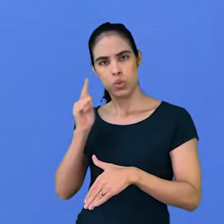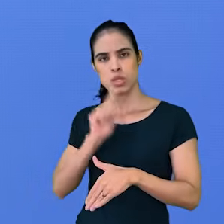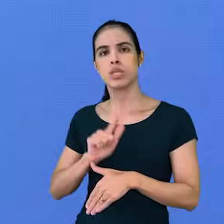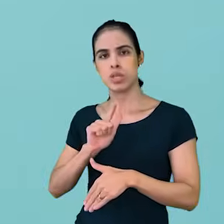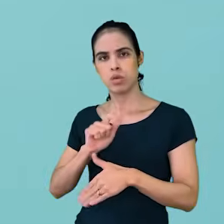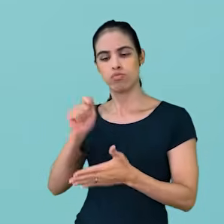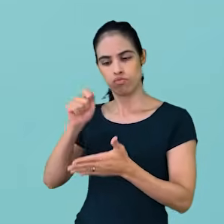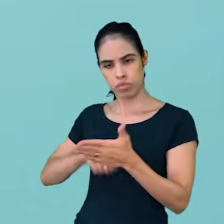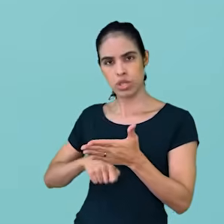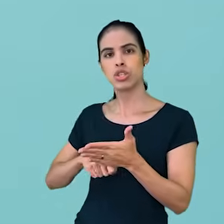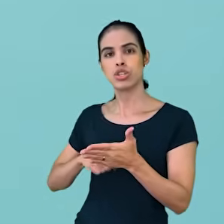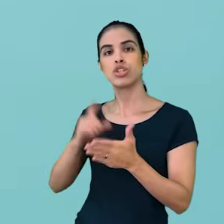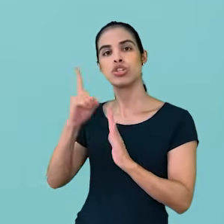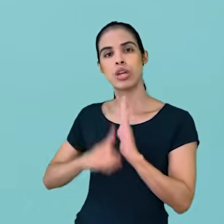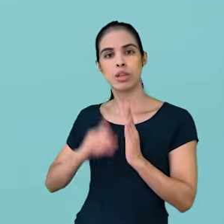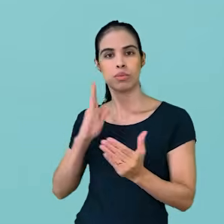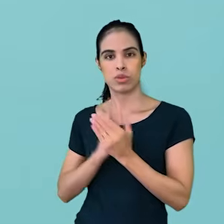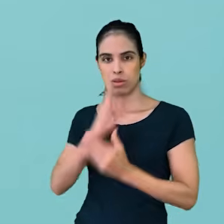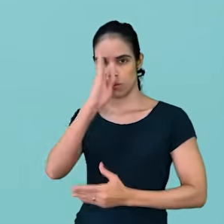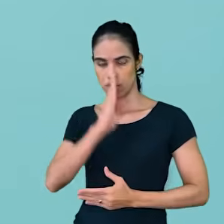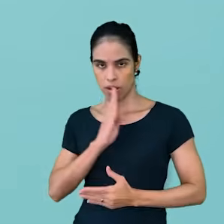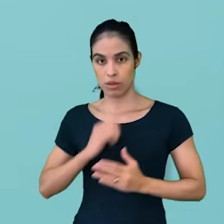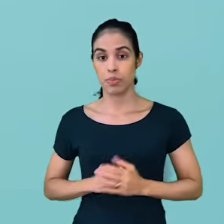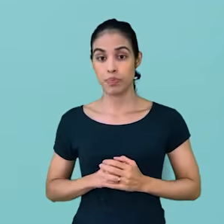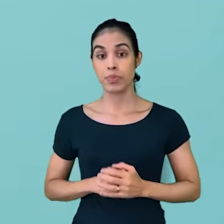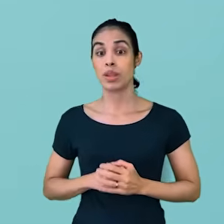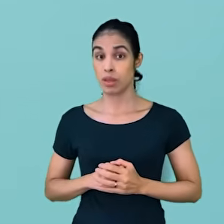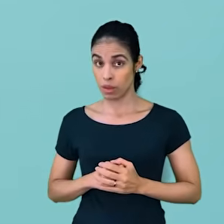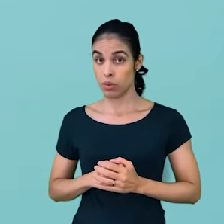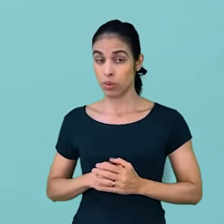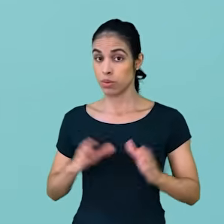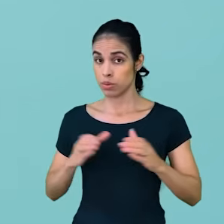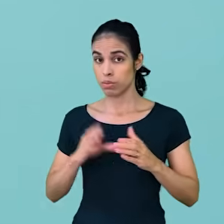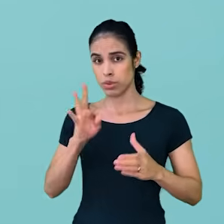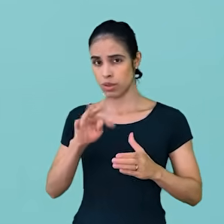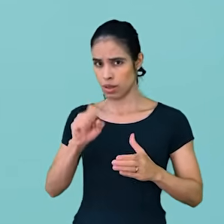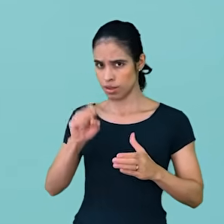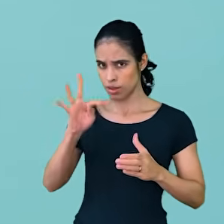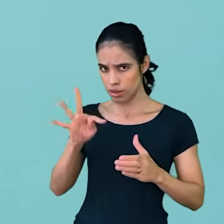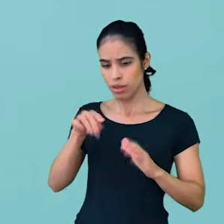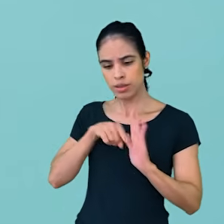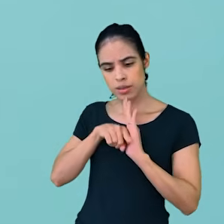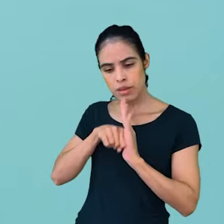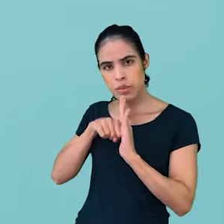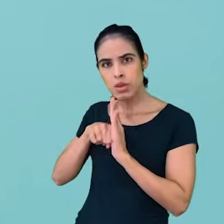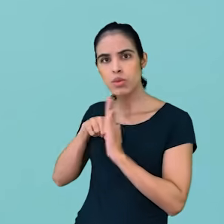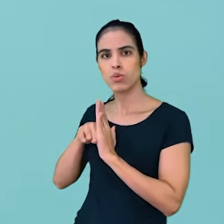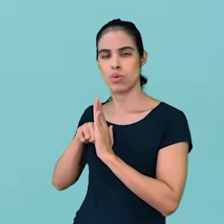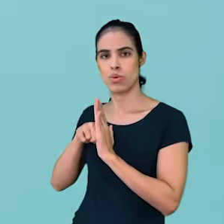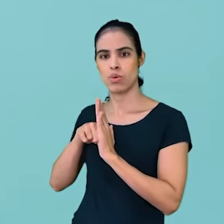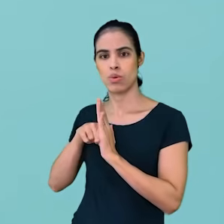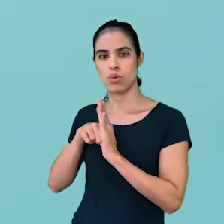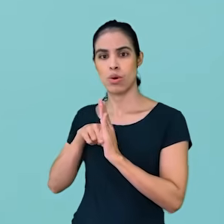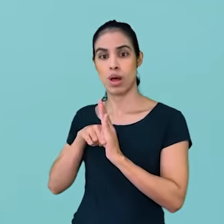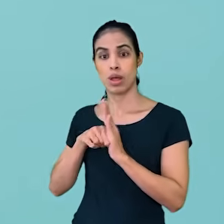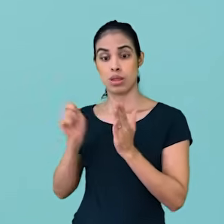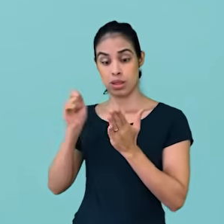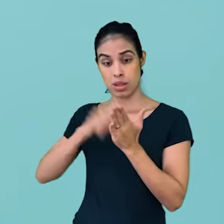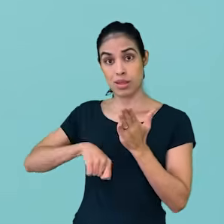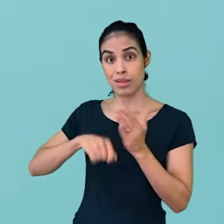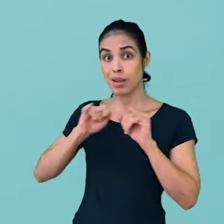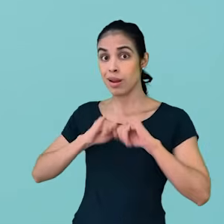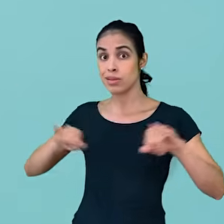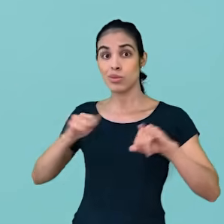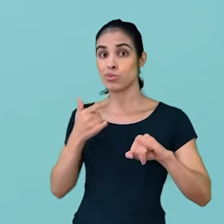de justiça. A seção 1 de dissídios individuais do TST se baseou na declaração de ausência de recursos financeiros